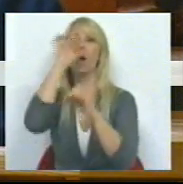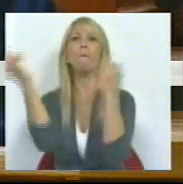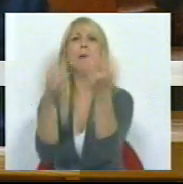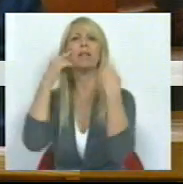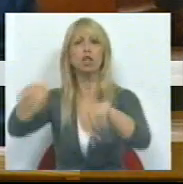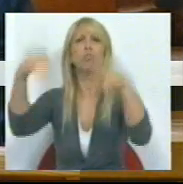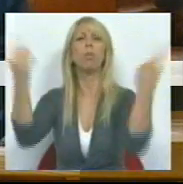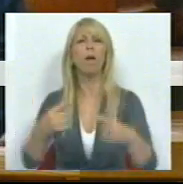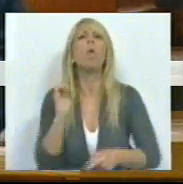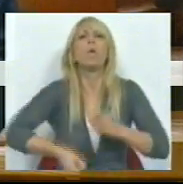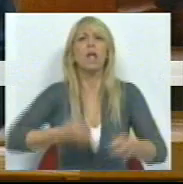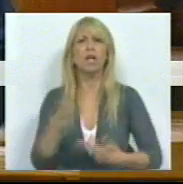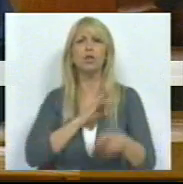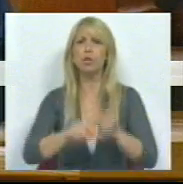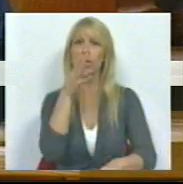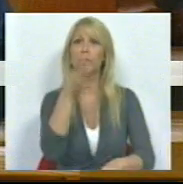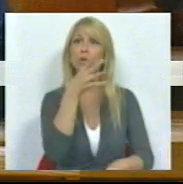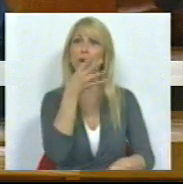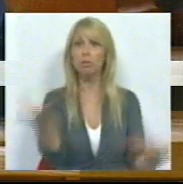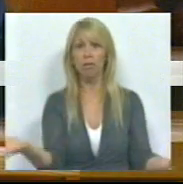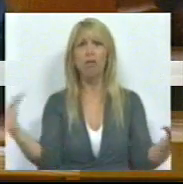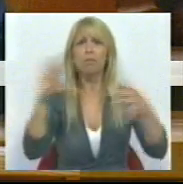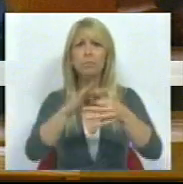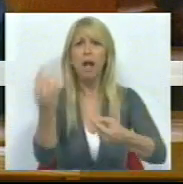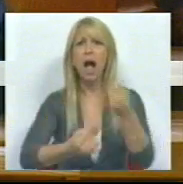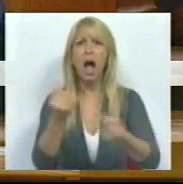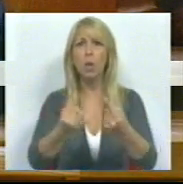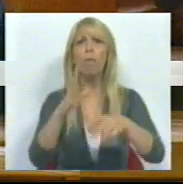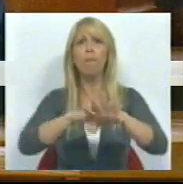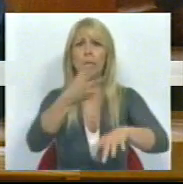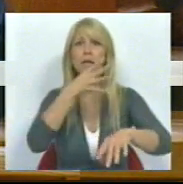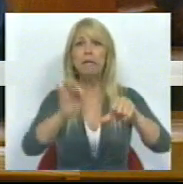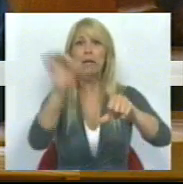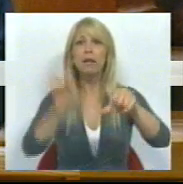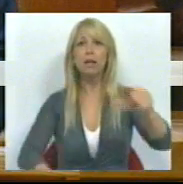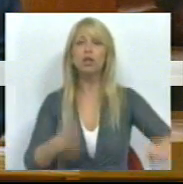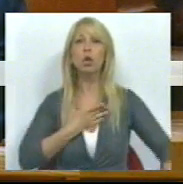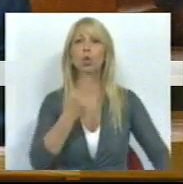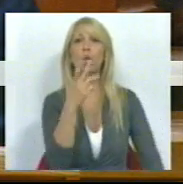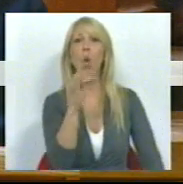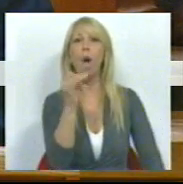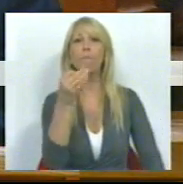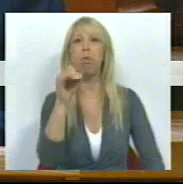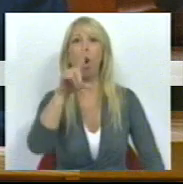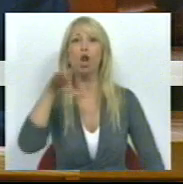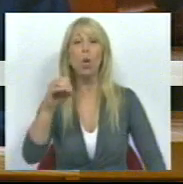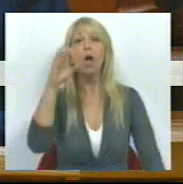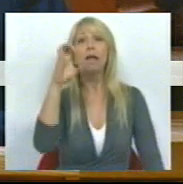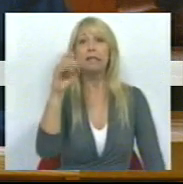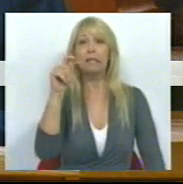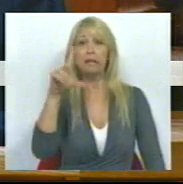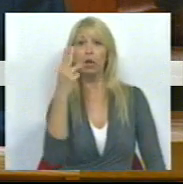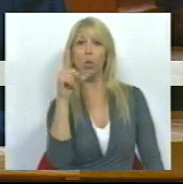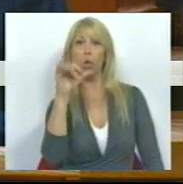que é isto, senhores deputados? Terá isto alguma coisa a ver com as declarações do duopólio das celuloses de que tem falta